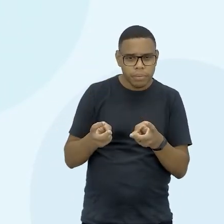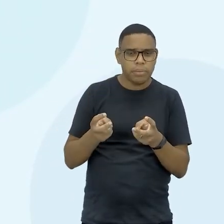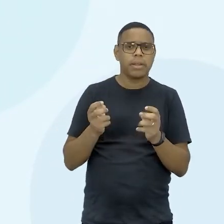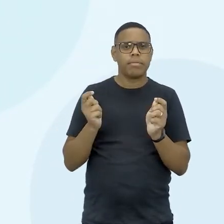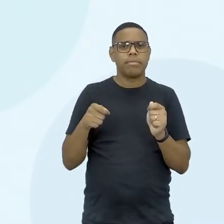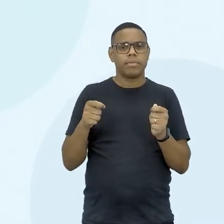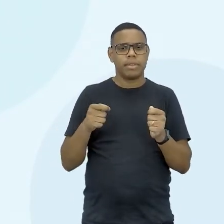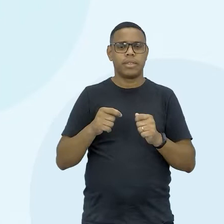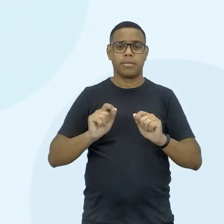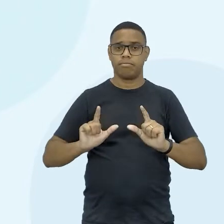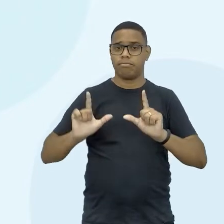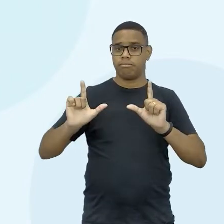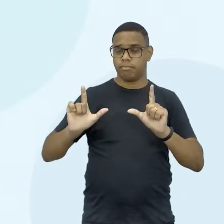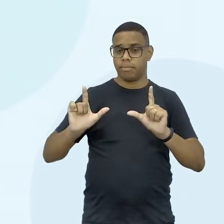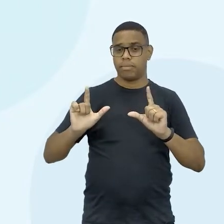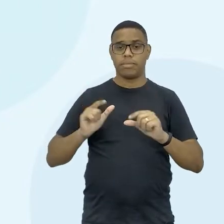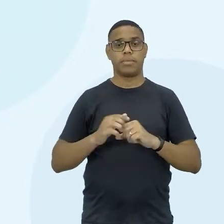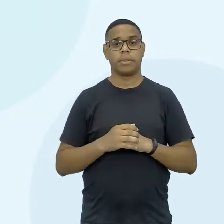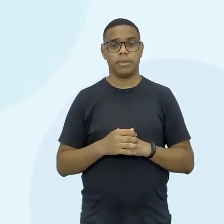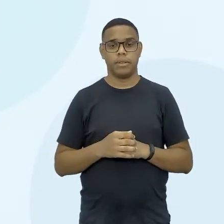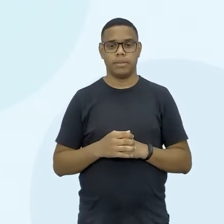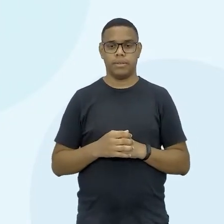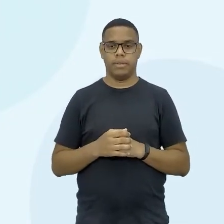Davi mesma imagem. feito de